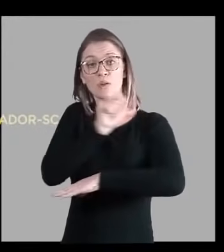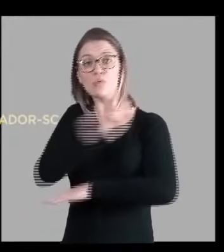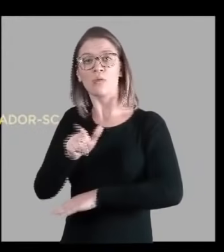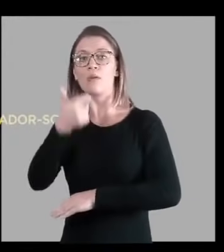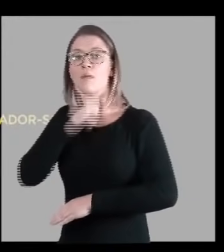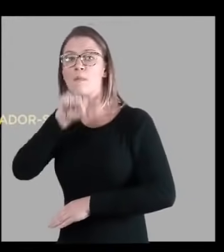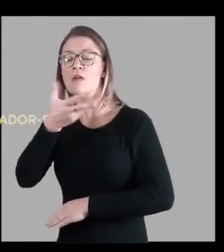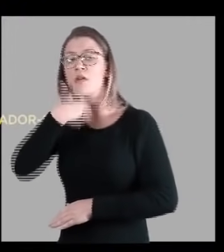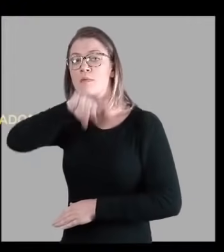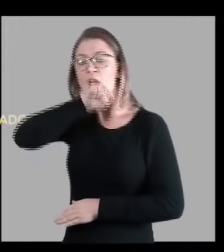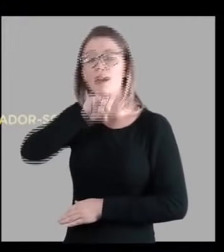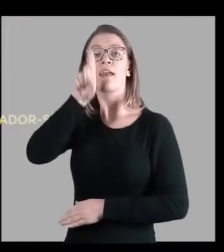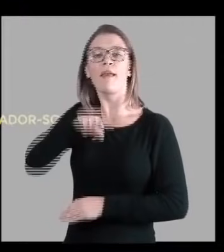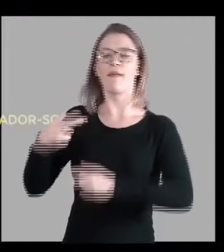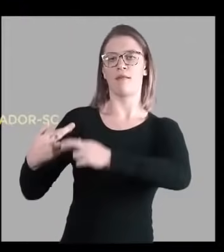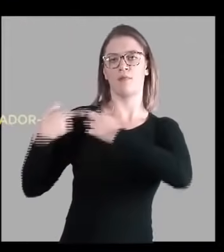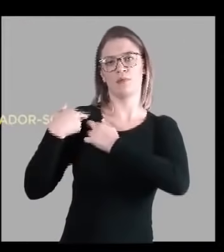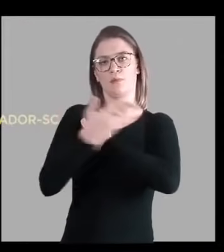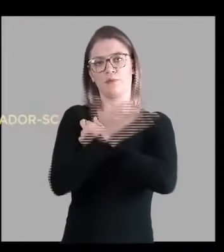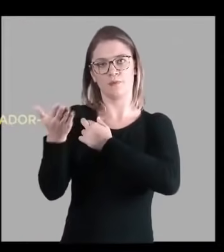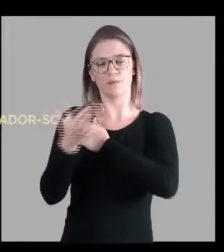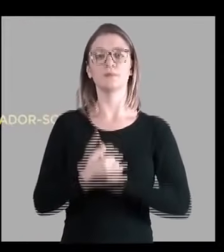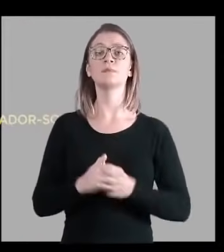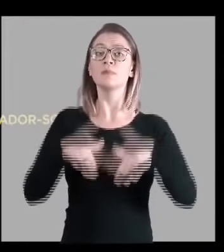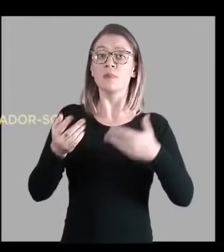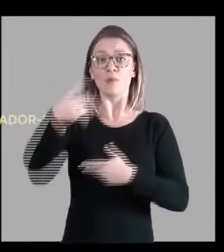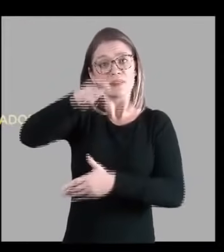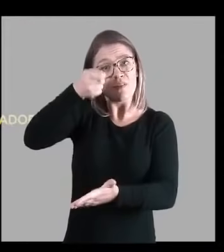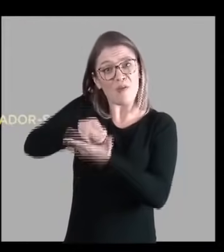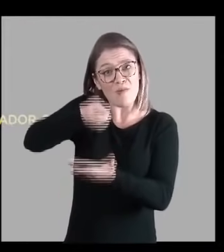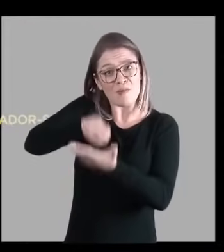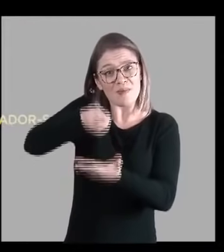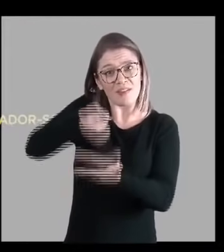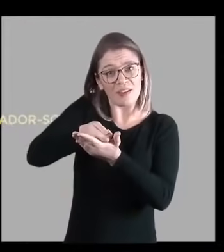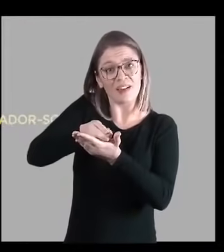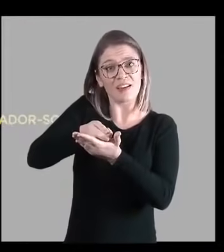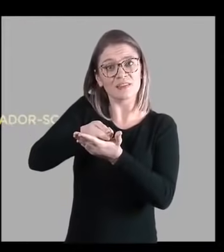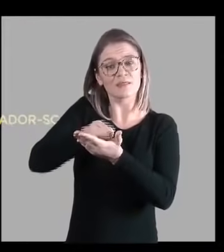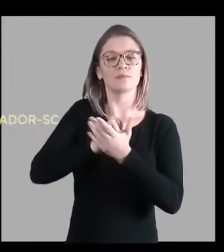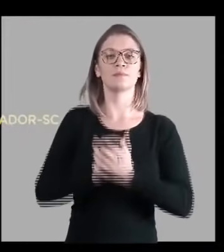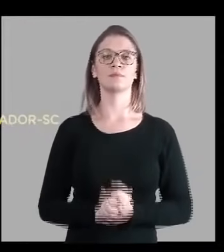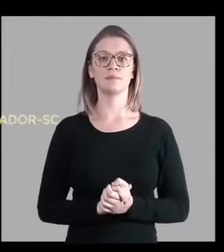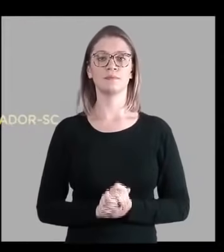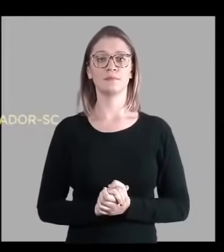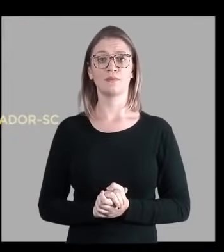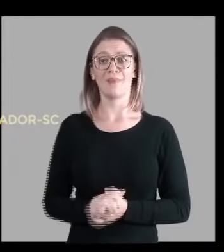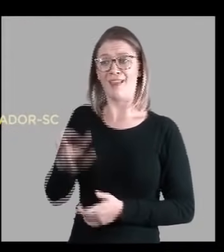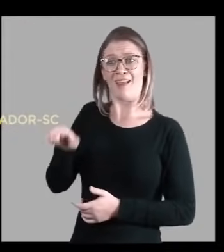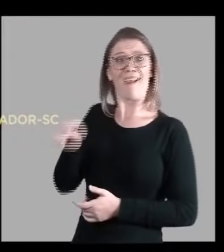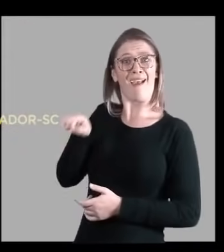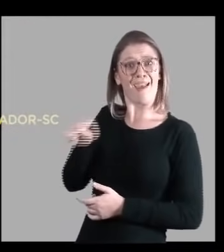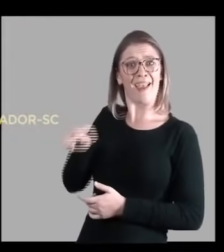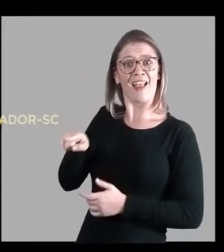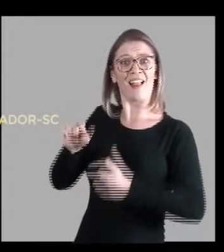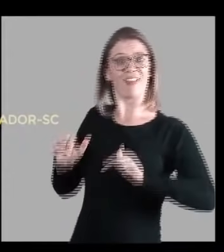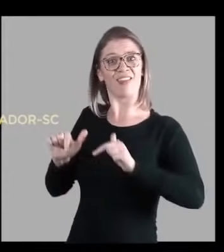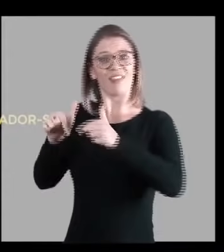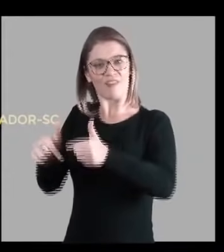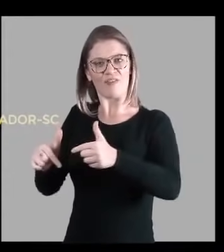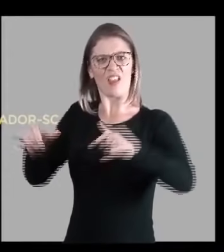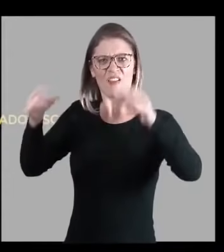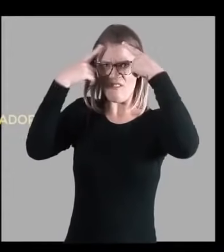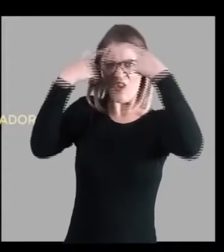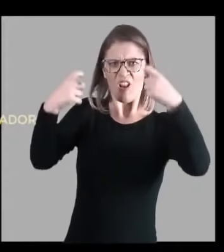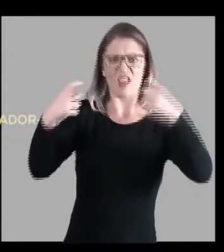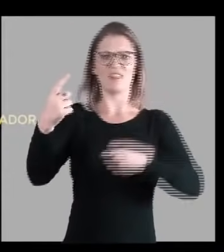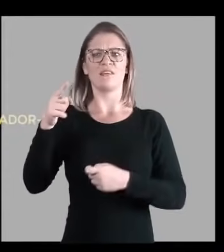mesmo. E o negro tem que voltar pra senzala porque ele não iria, fora nós que somos mestiços. E vocês aqui, a maioria de vocês, tem mais instrução do que o pai de vocês.